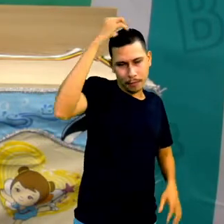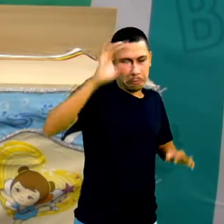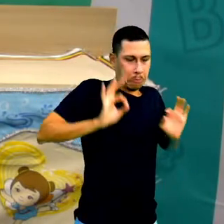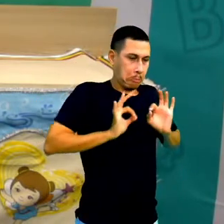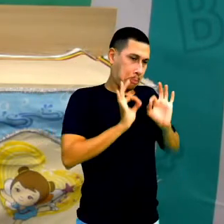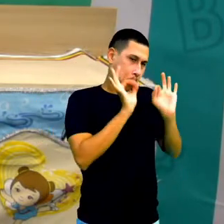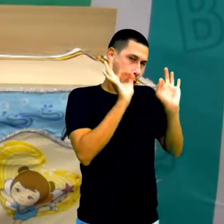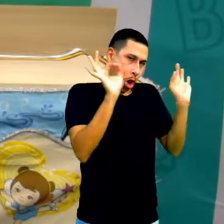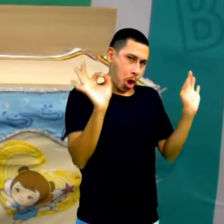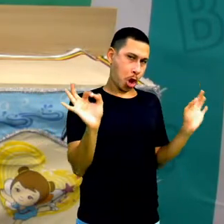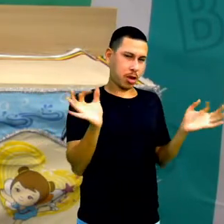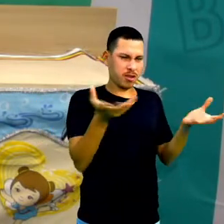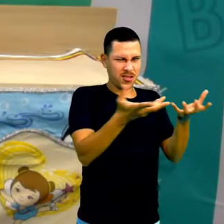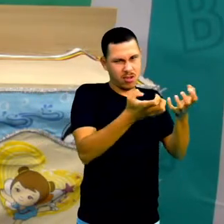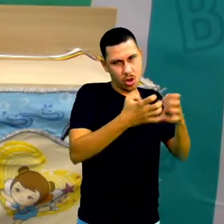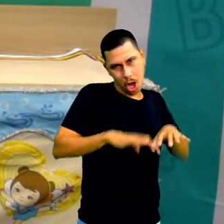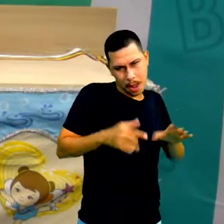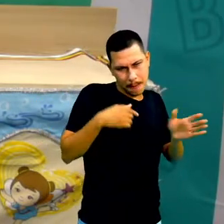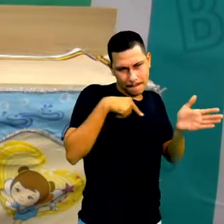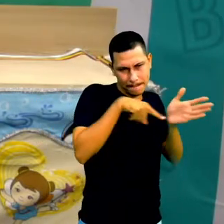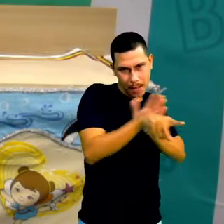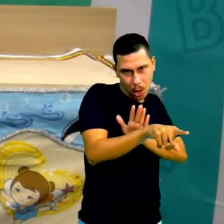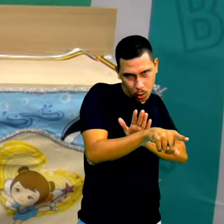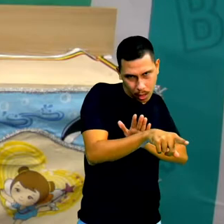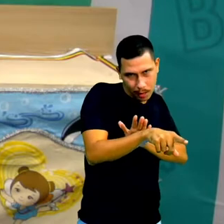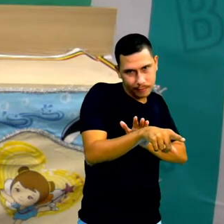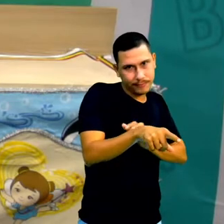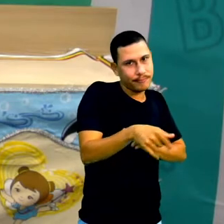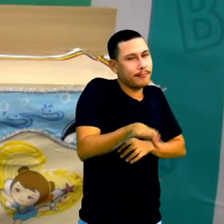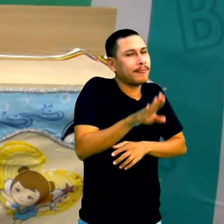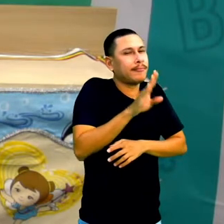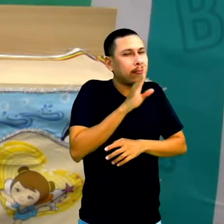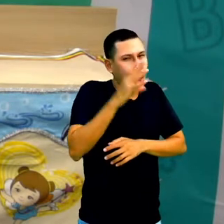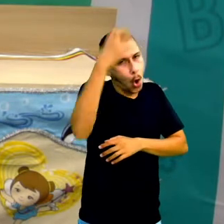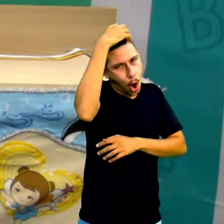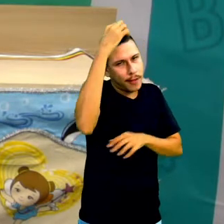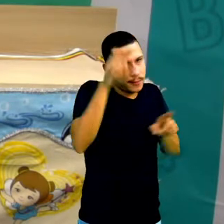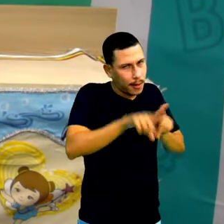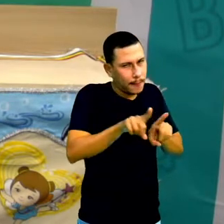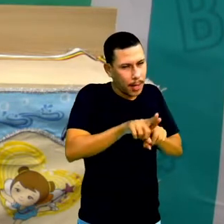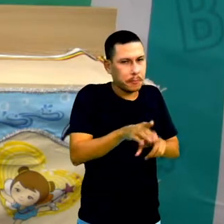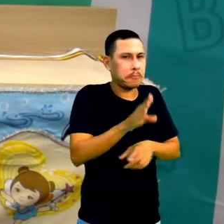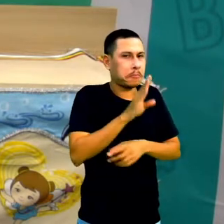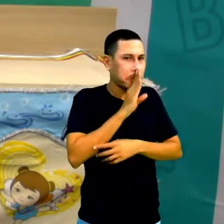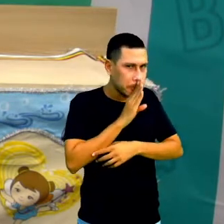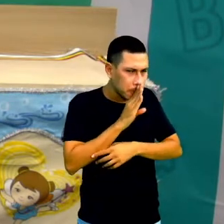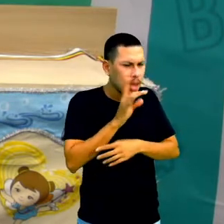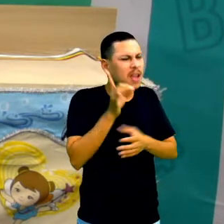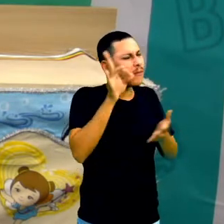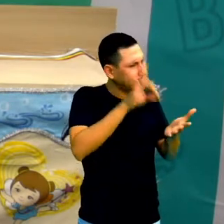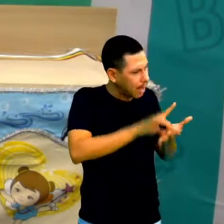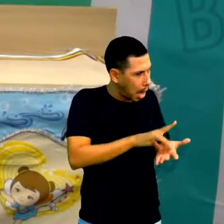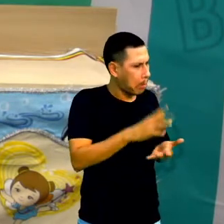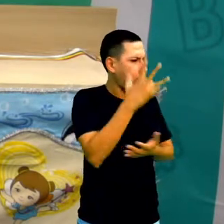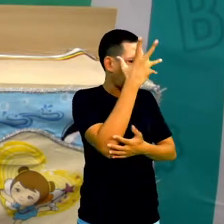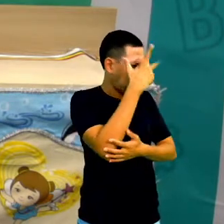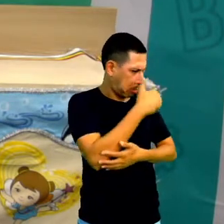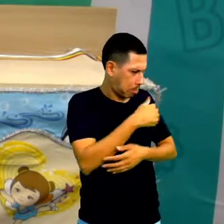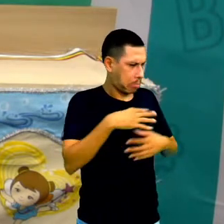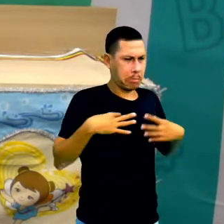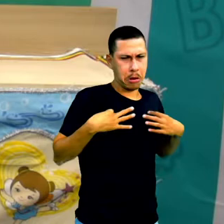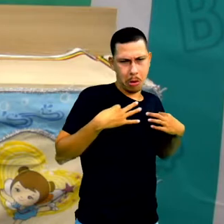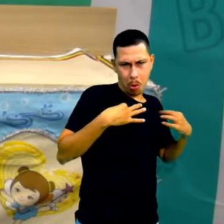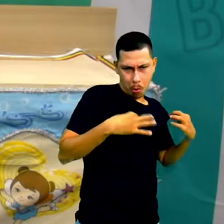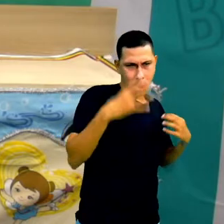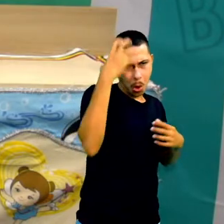não quis perguntar, né? Nem dizer nada. Ficou caladinho. Ah, realmente está muito linda. Então